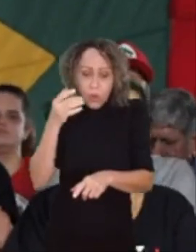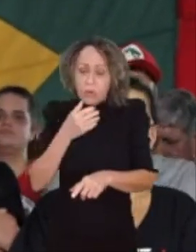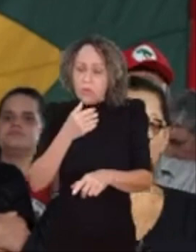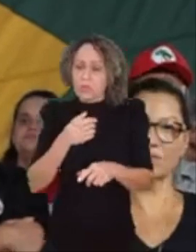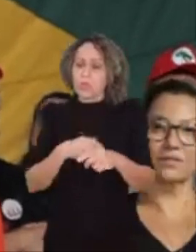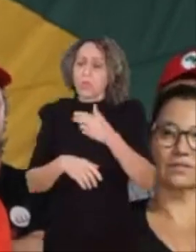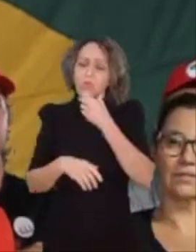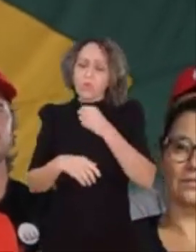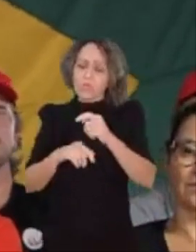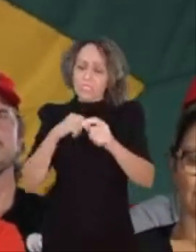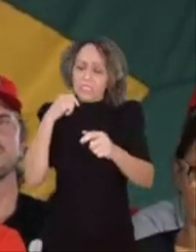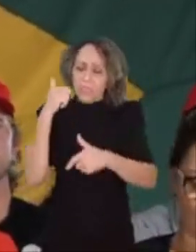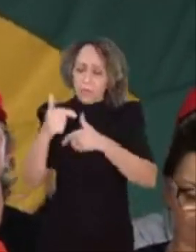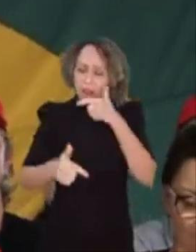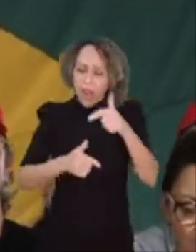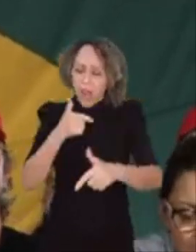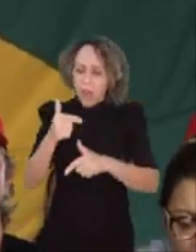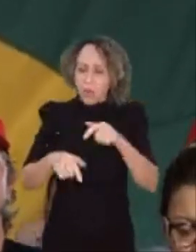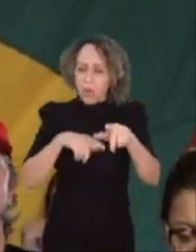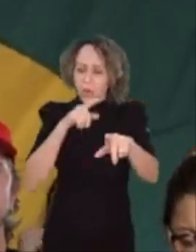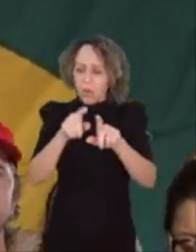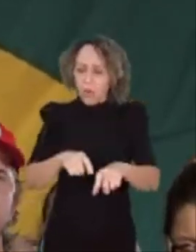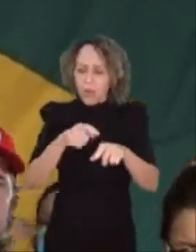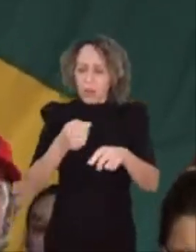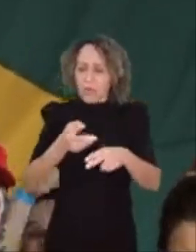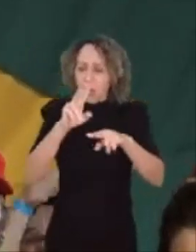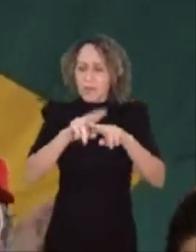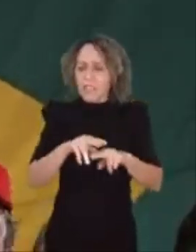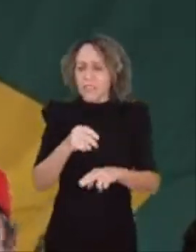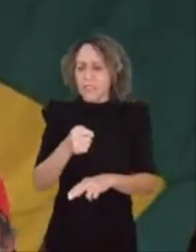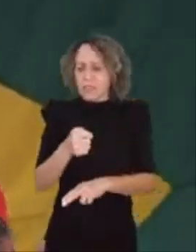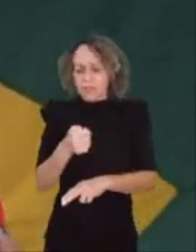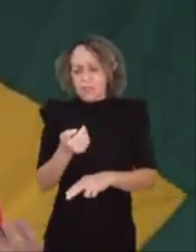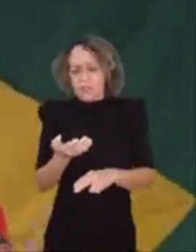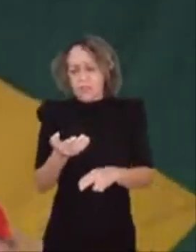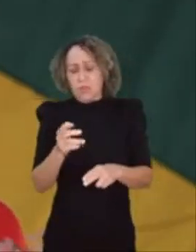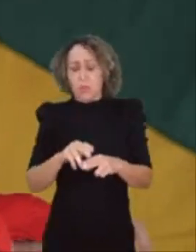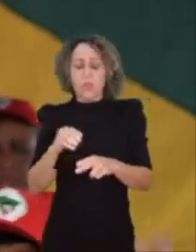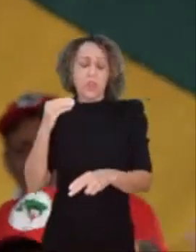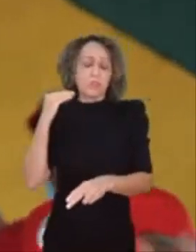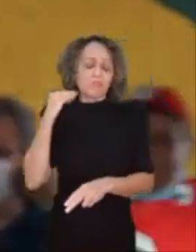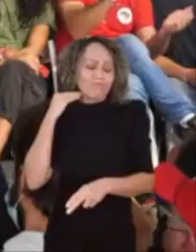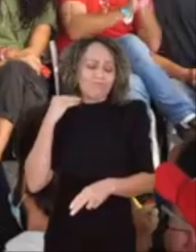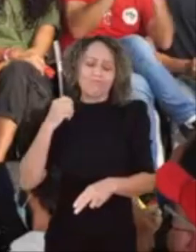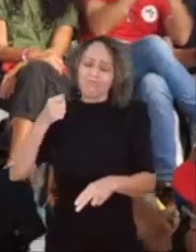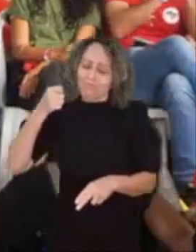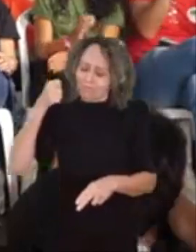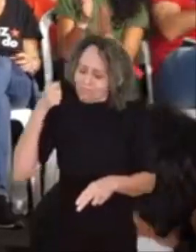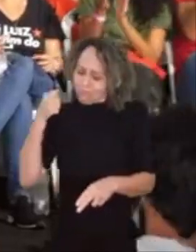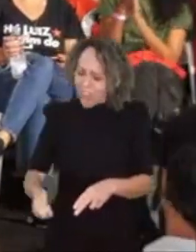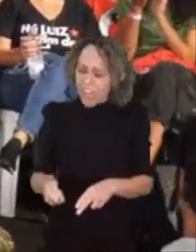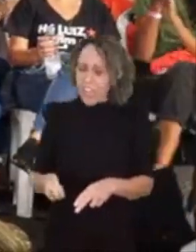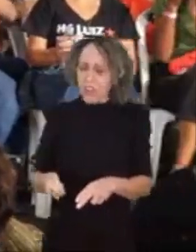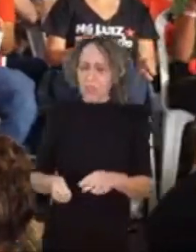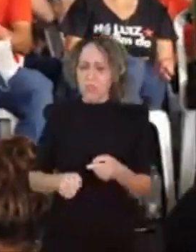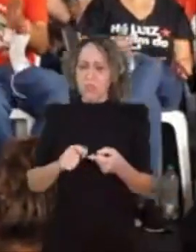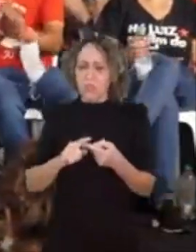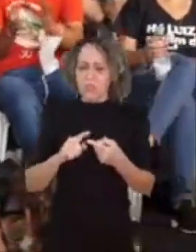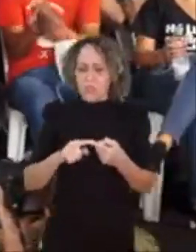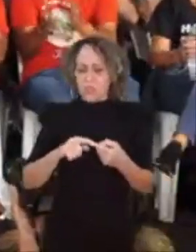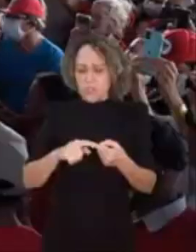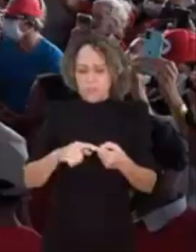Porque ele é o juiz cego mentiroso arrogante que não merece o que